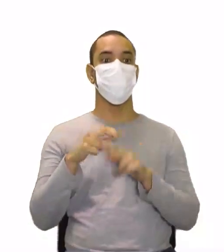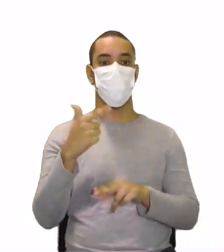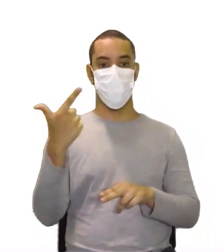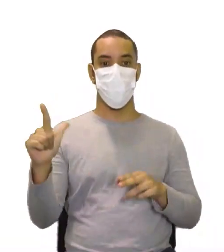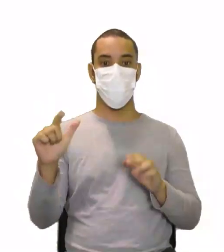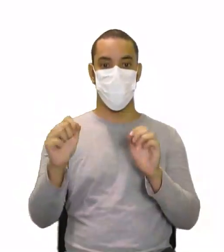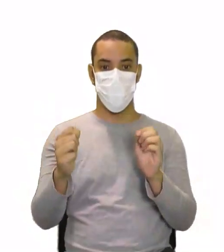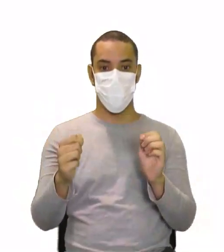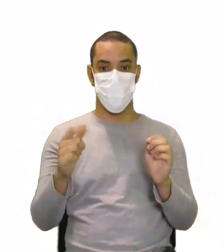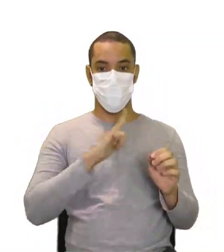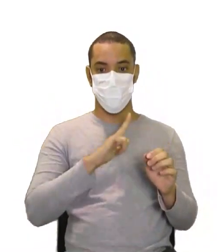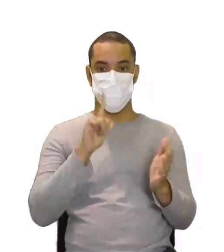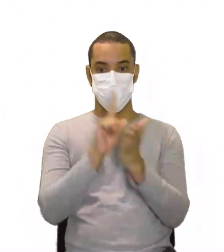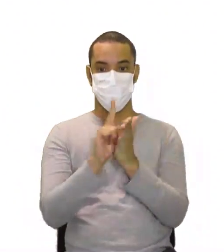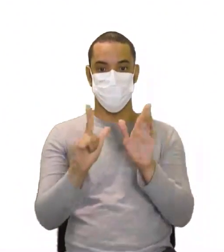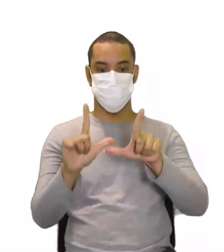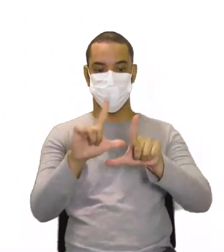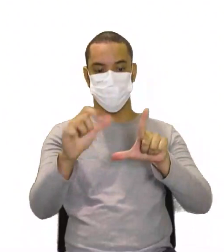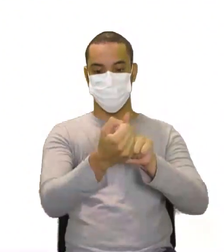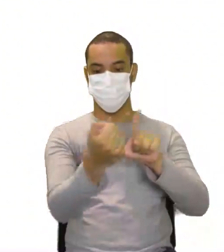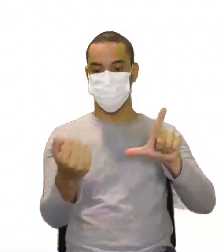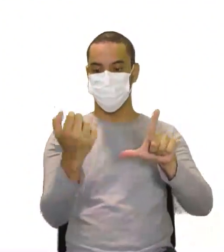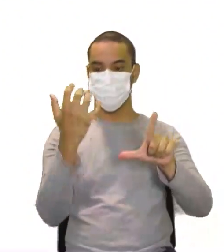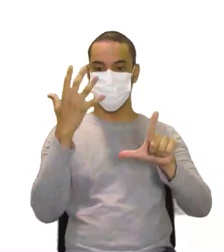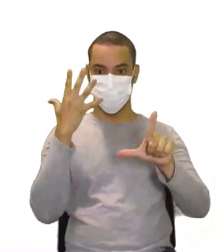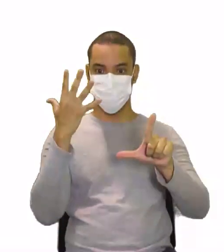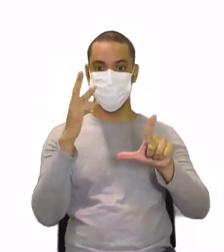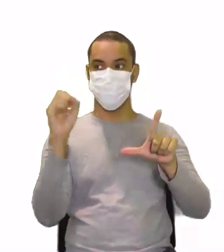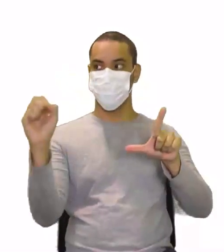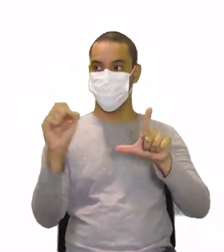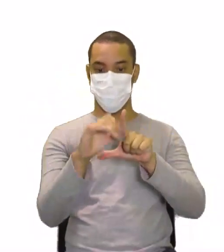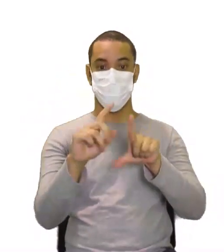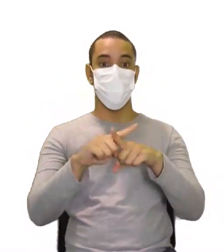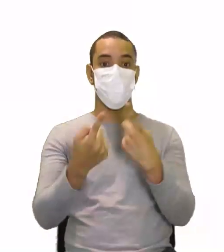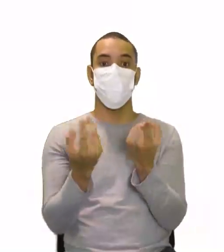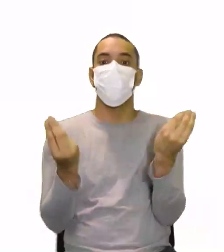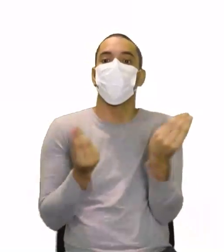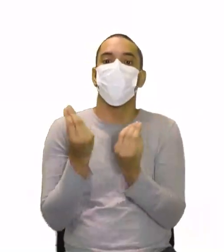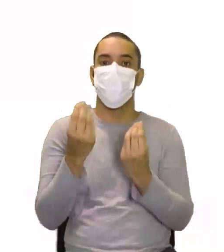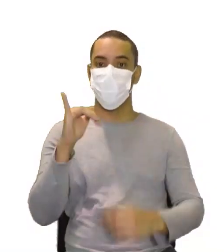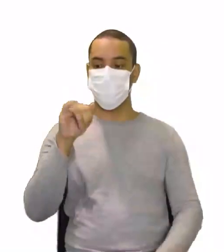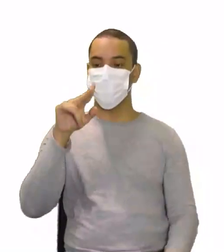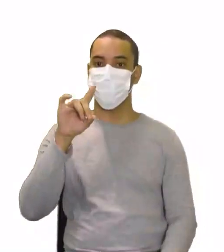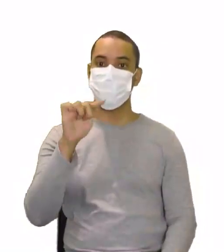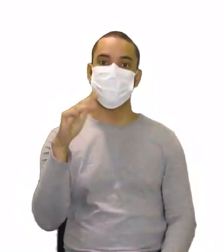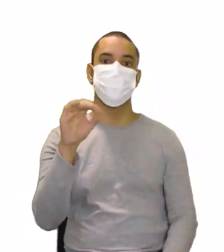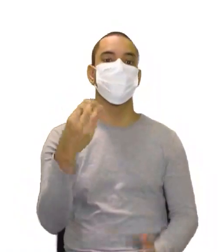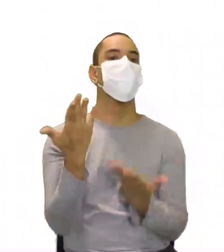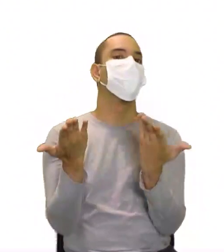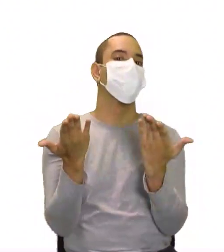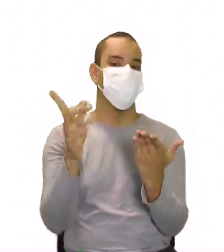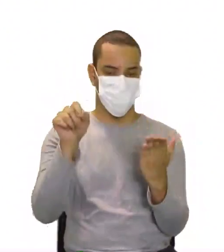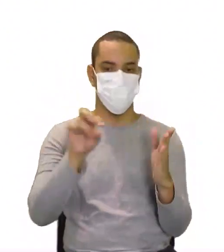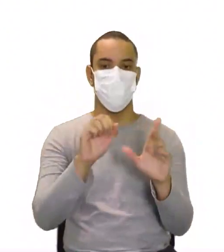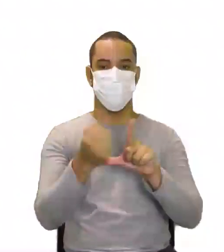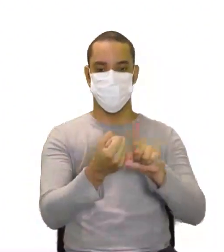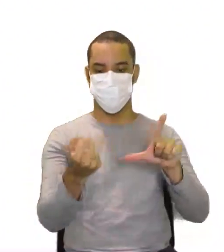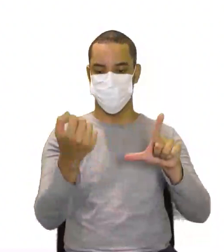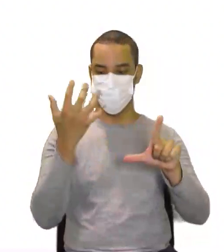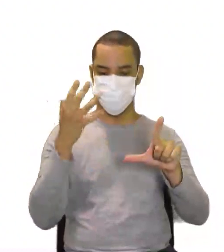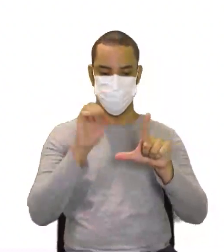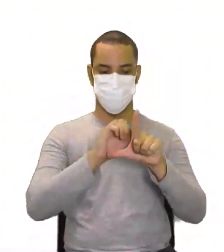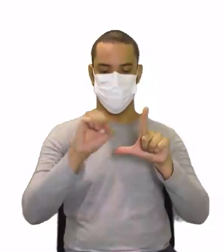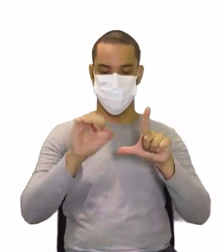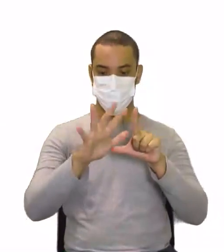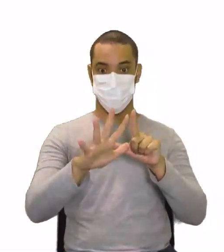entrando, olha aqui, ó, tá vendo que foi falado? Ele está entrando, o induzido vai estar o quê? Saindo. Fazendo